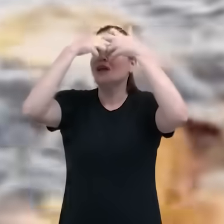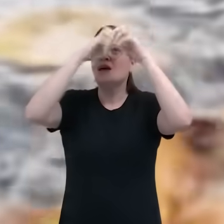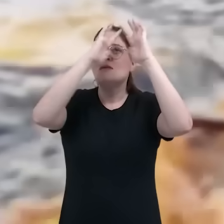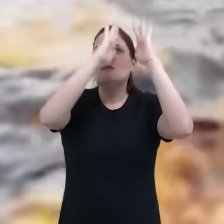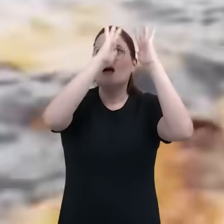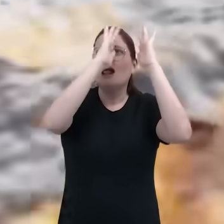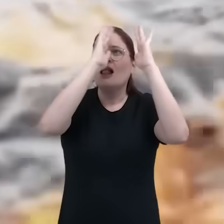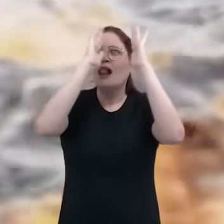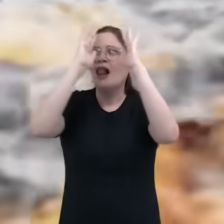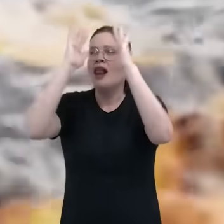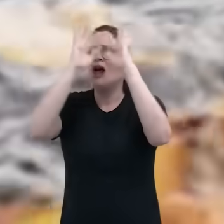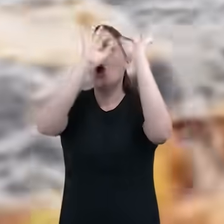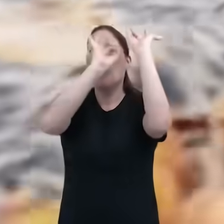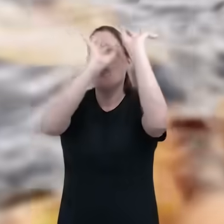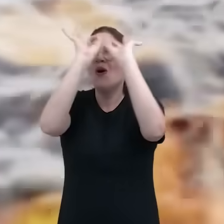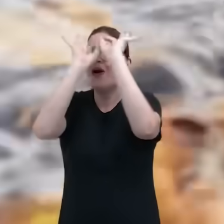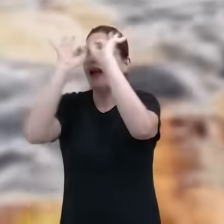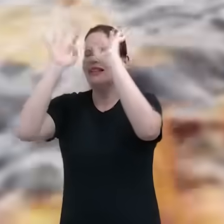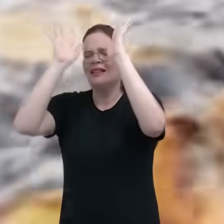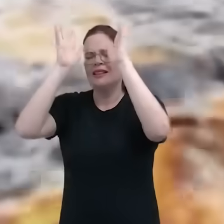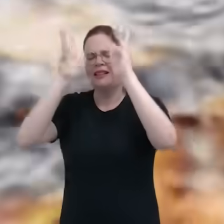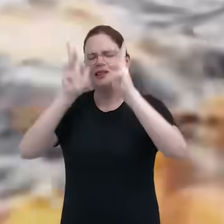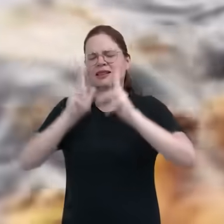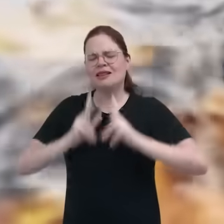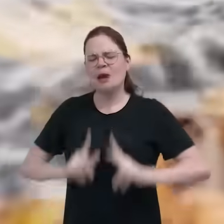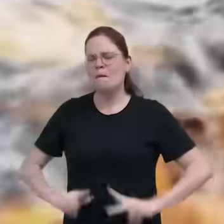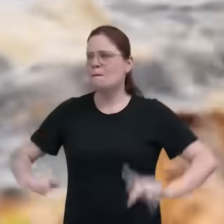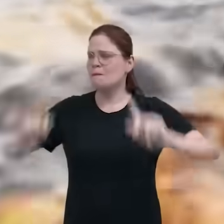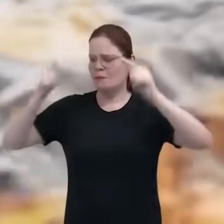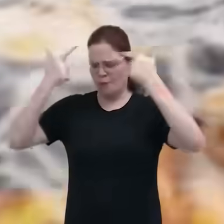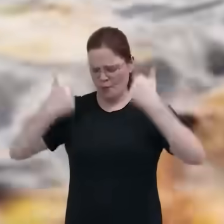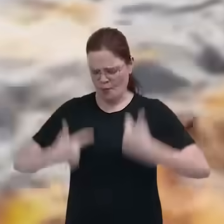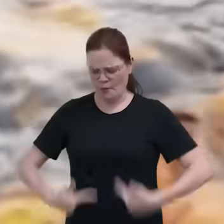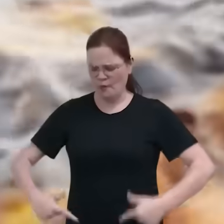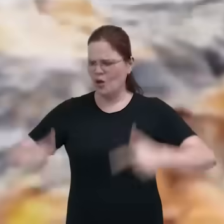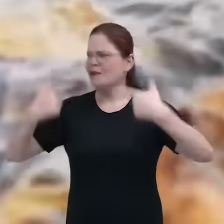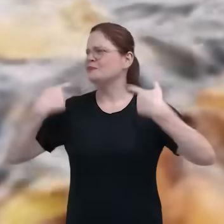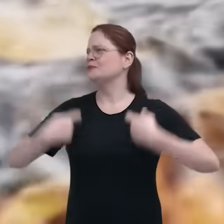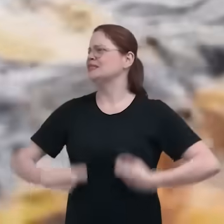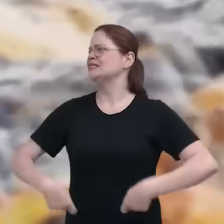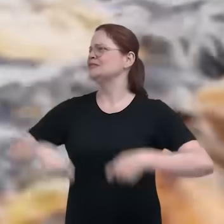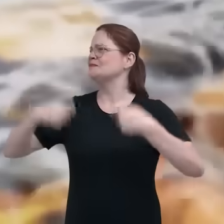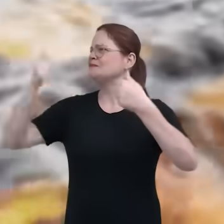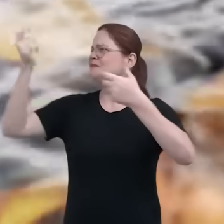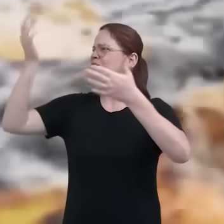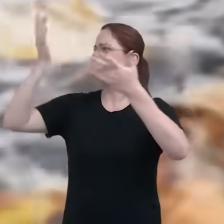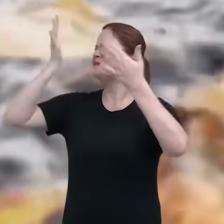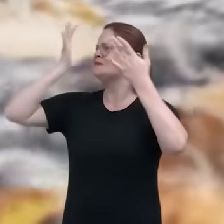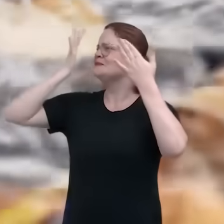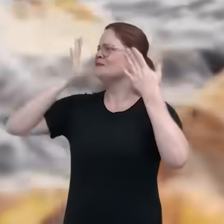pensamentos meus e dá-me, ó Pai, saúde